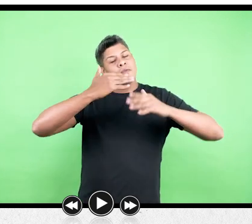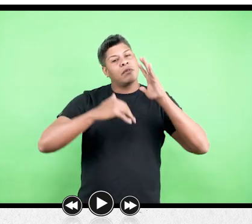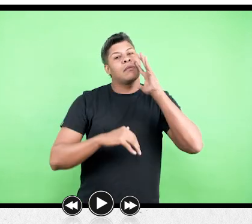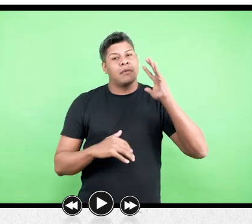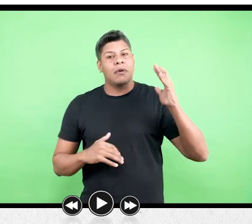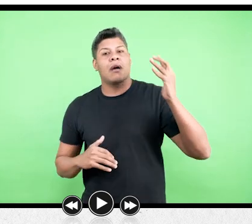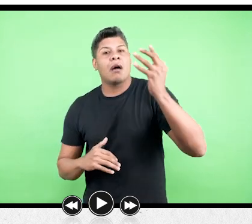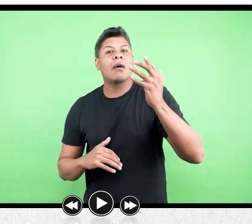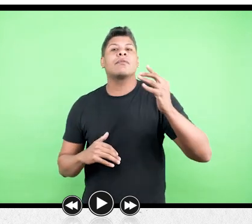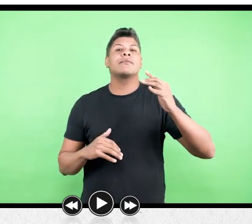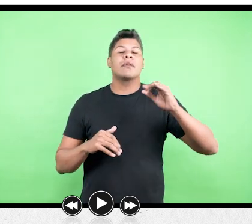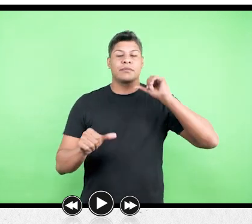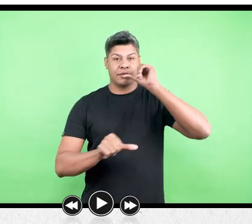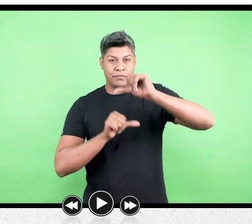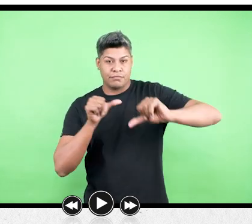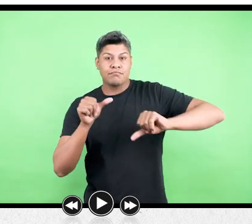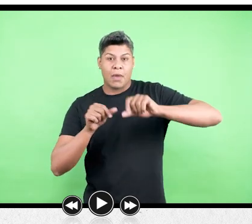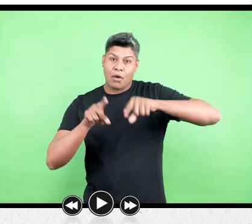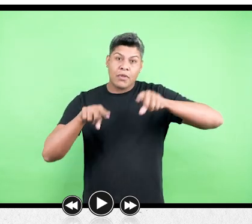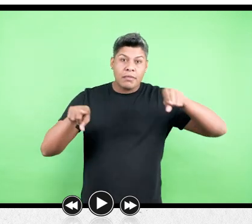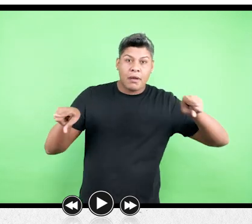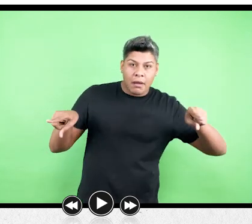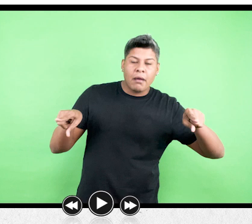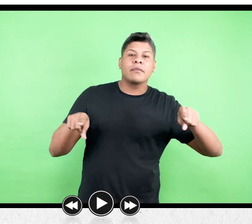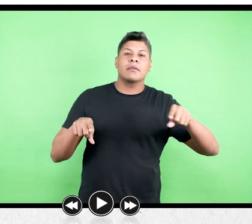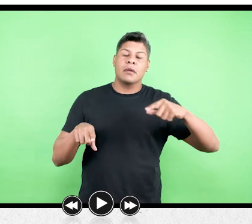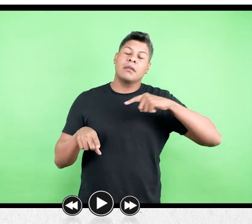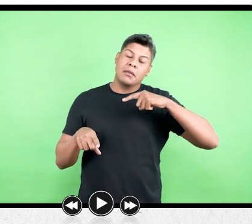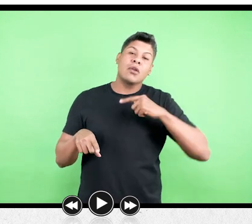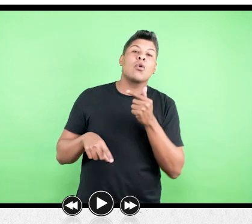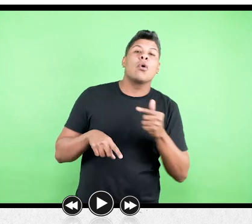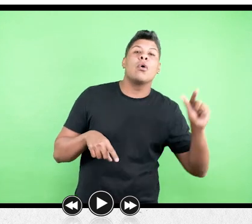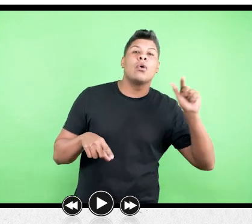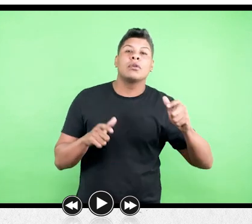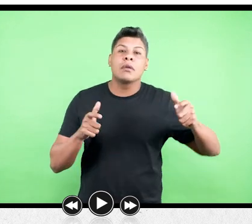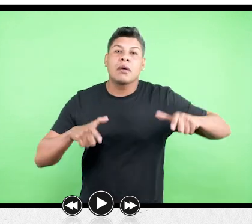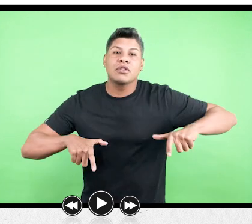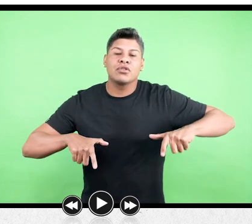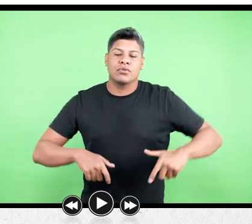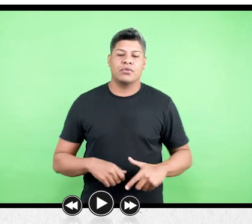forma alternada quando o fluxo vem de outras regiões.